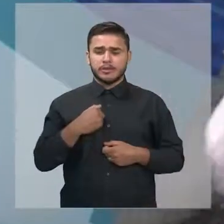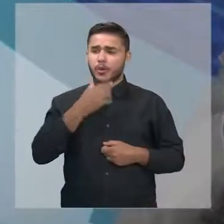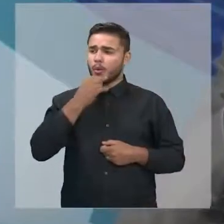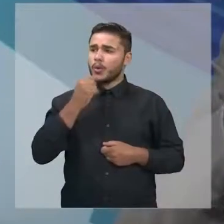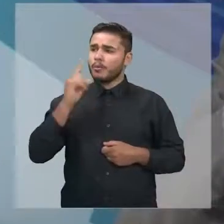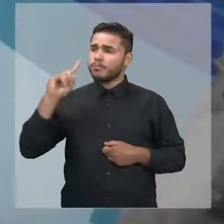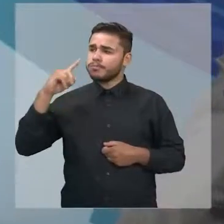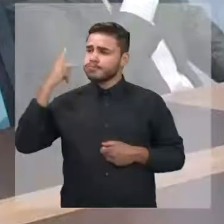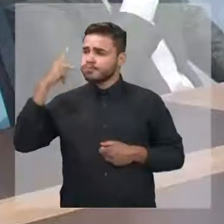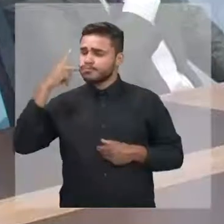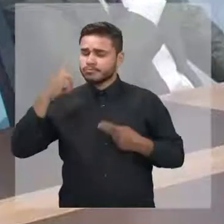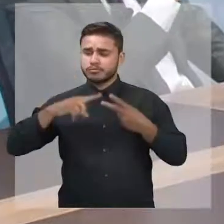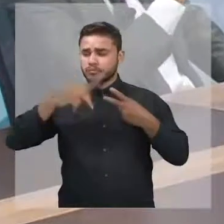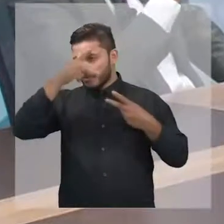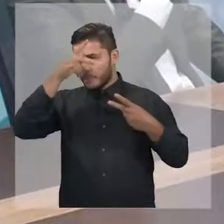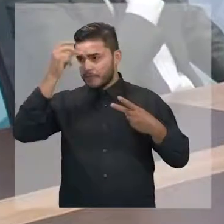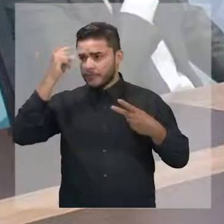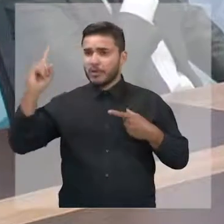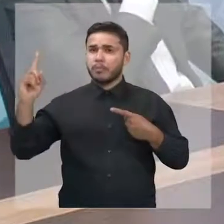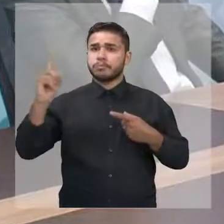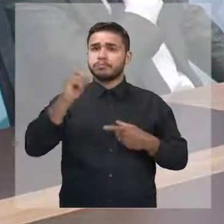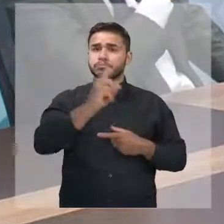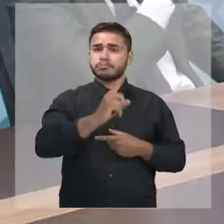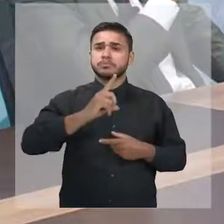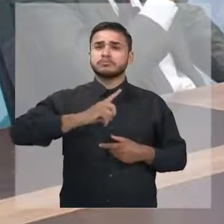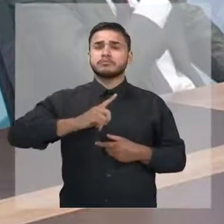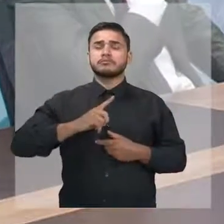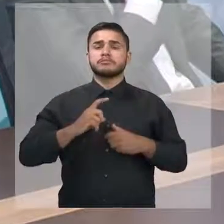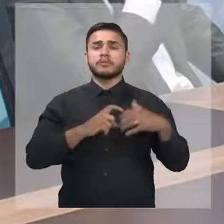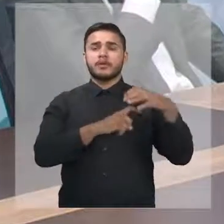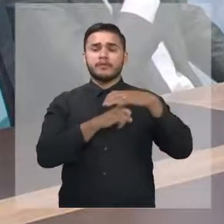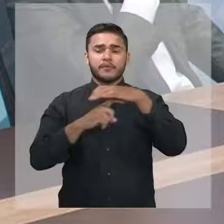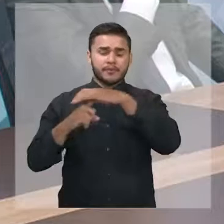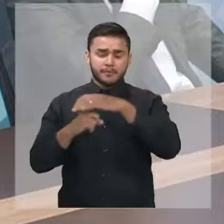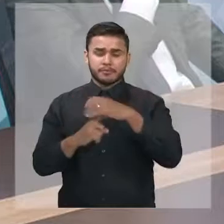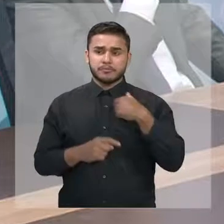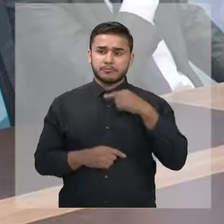quem ele era. Até que um espírito mau